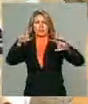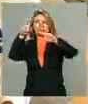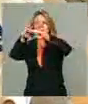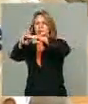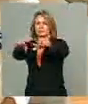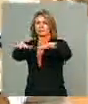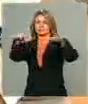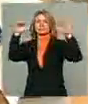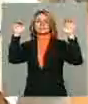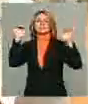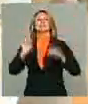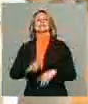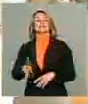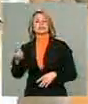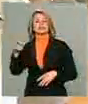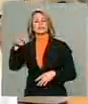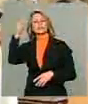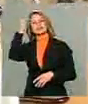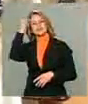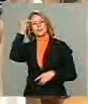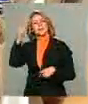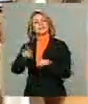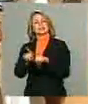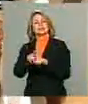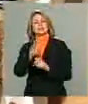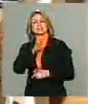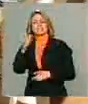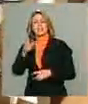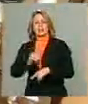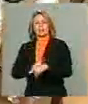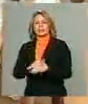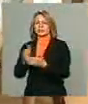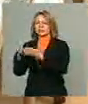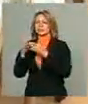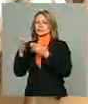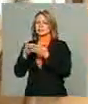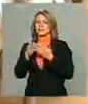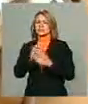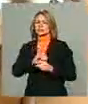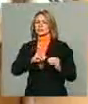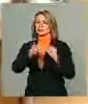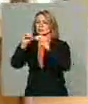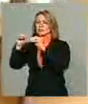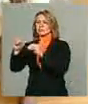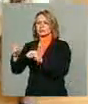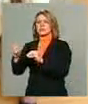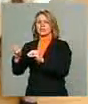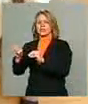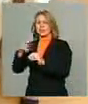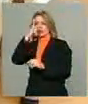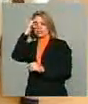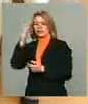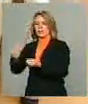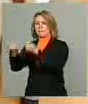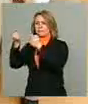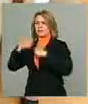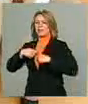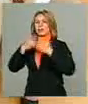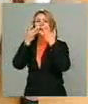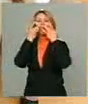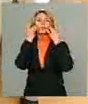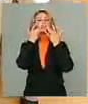eu lotava todo dia Teatro Municipal quando eu pedi pedir o Teatro Municipal dado e me deram me